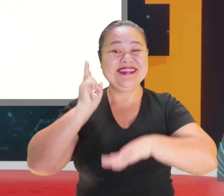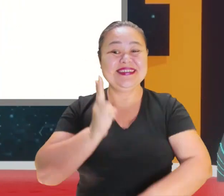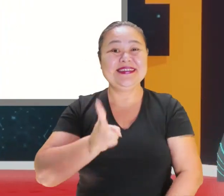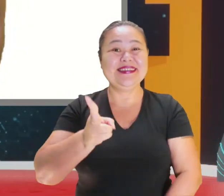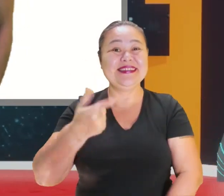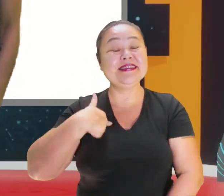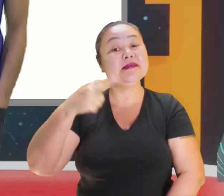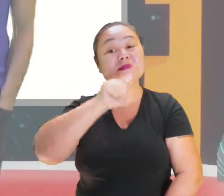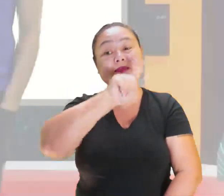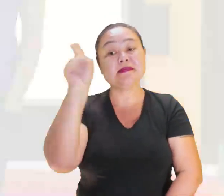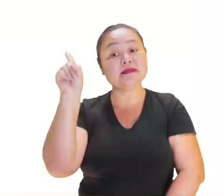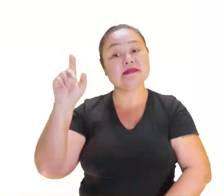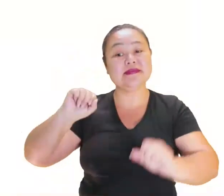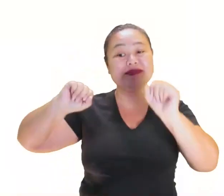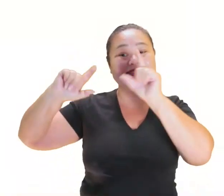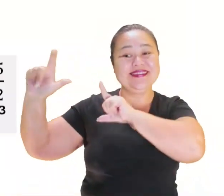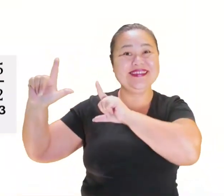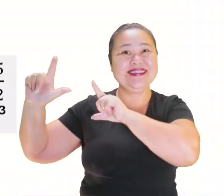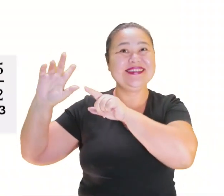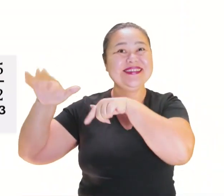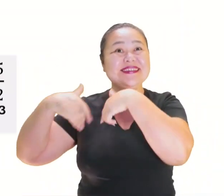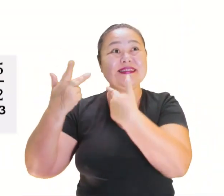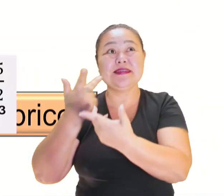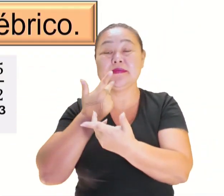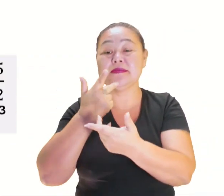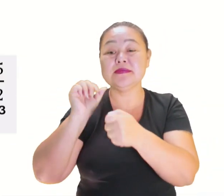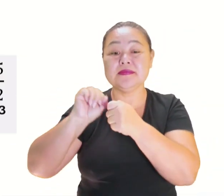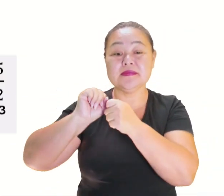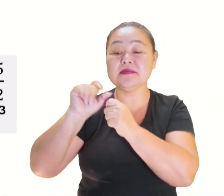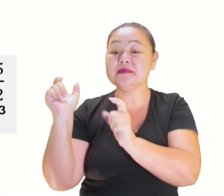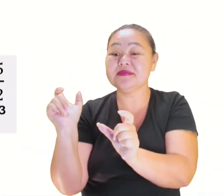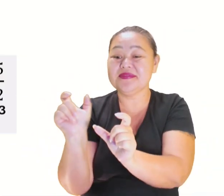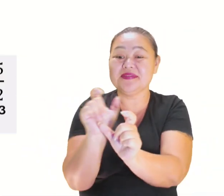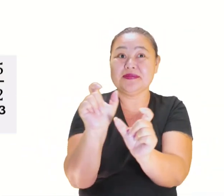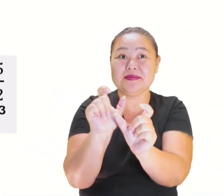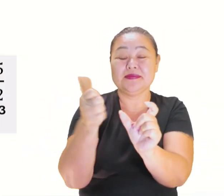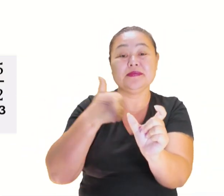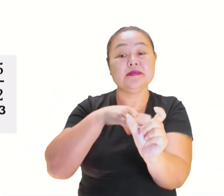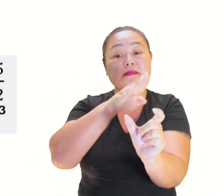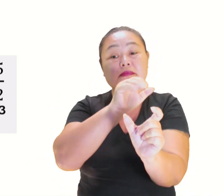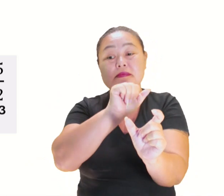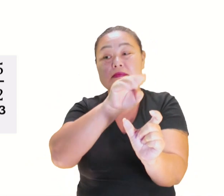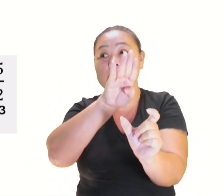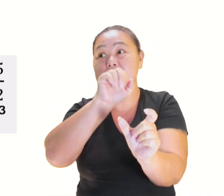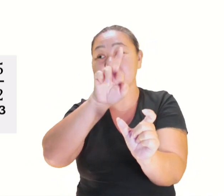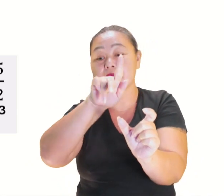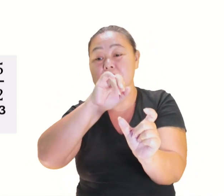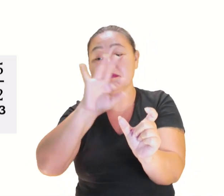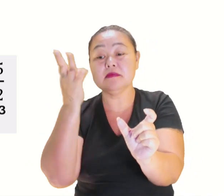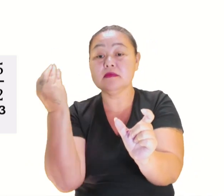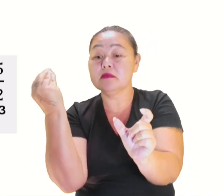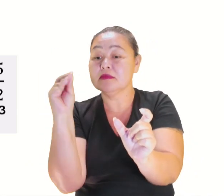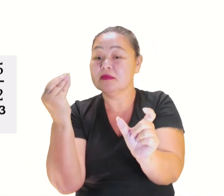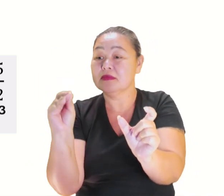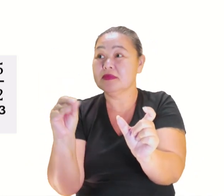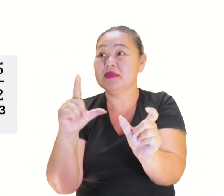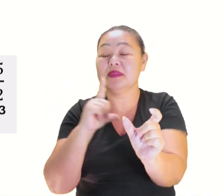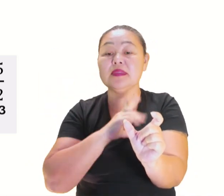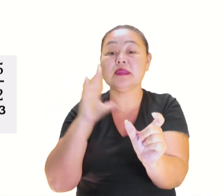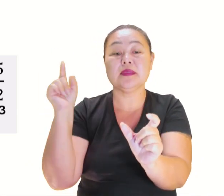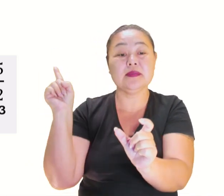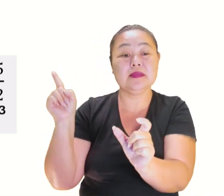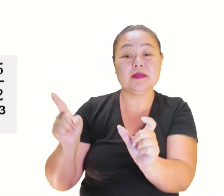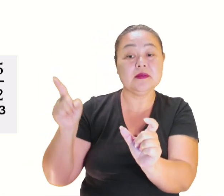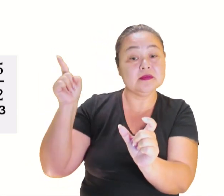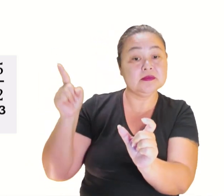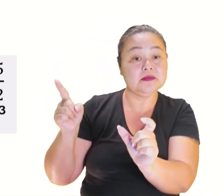olha lá na telinha. Quando a gente fala, então, dos termos algébricos, vamos estudar a estrutura dele, né? Isso. Nessa